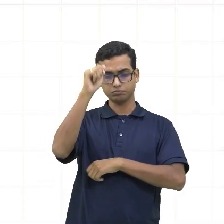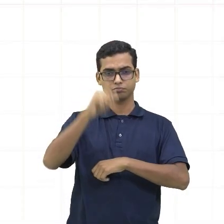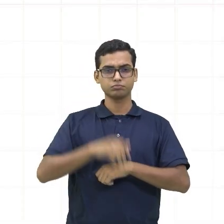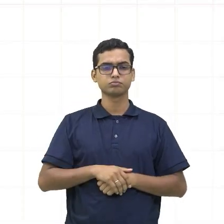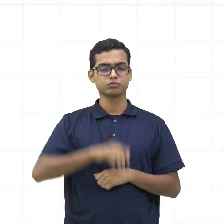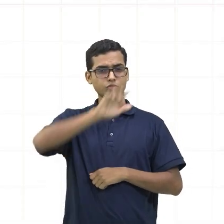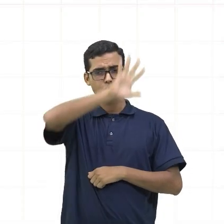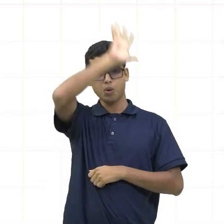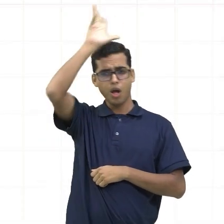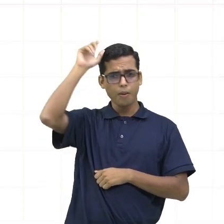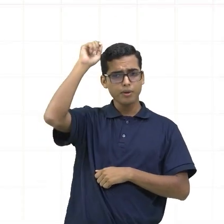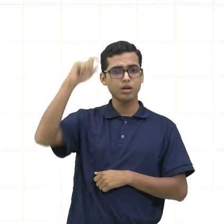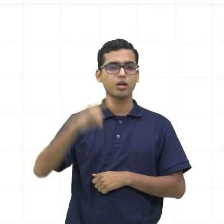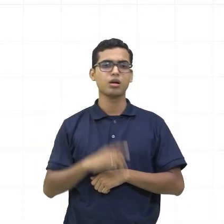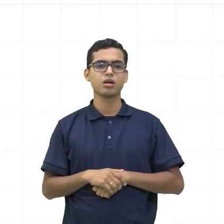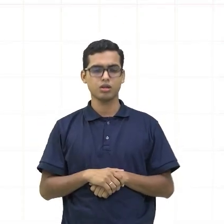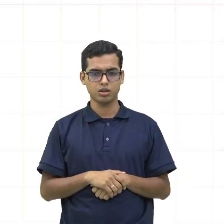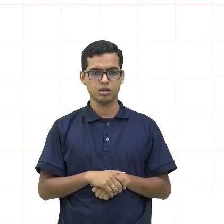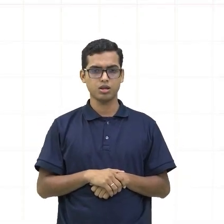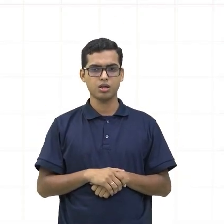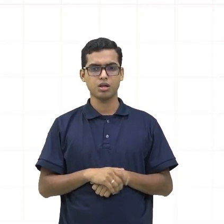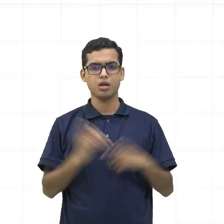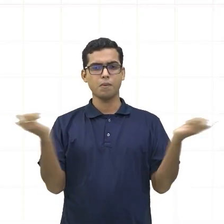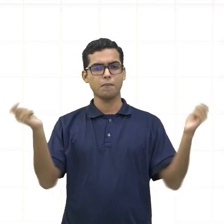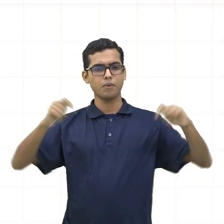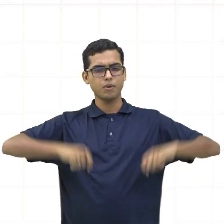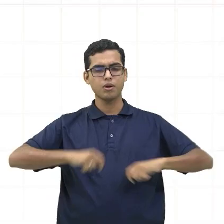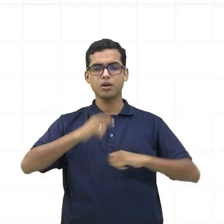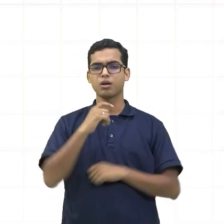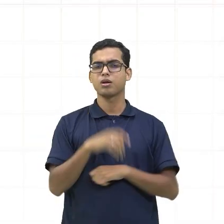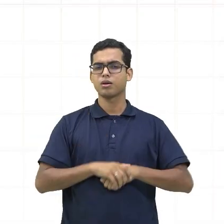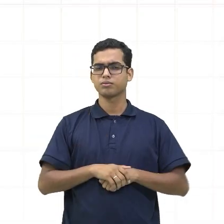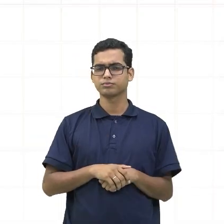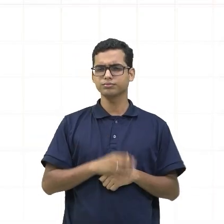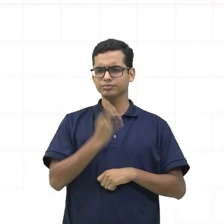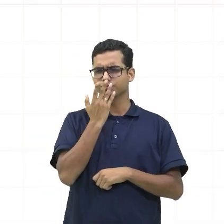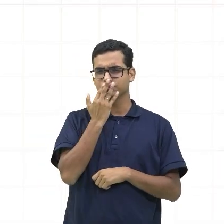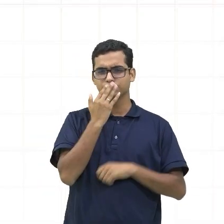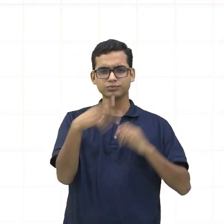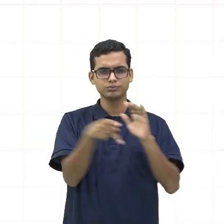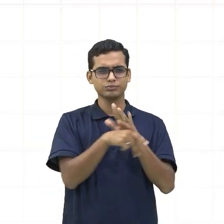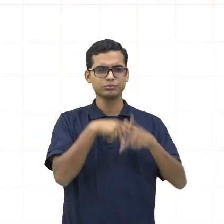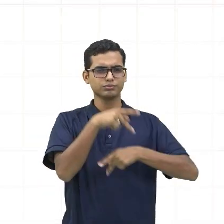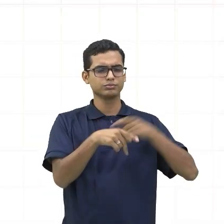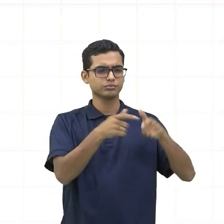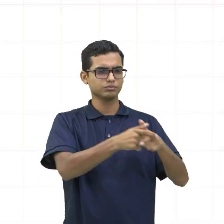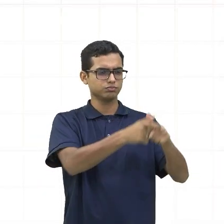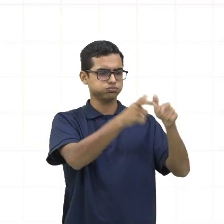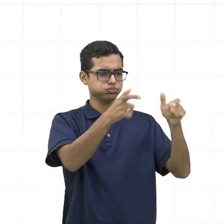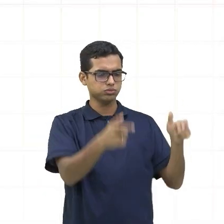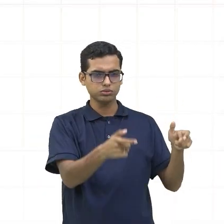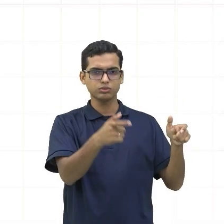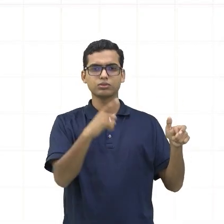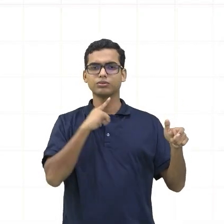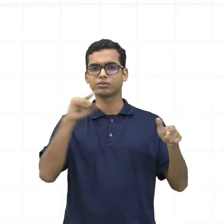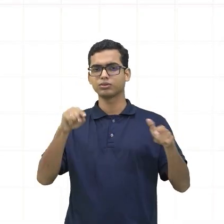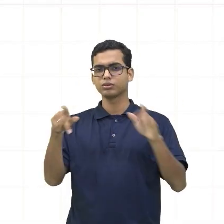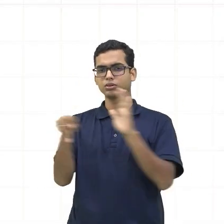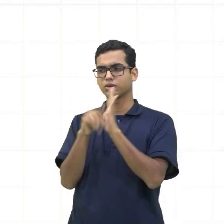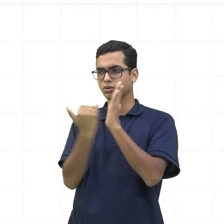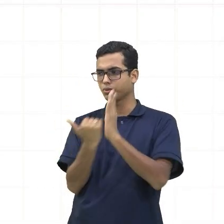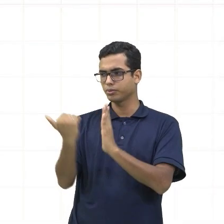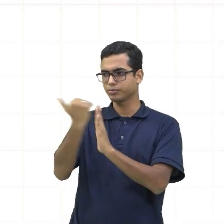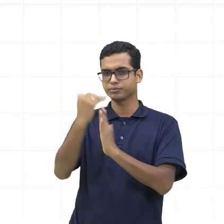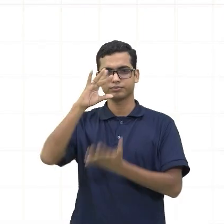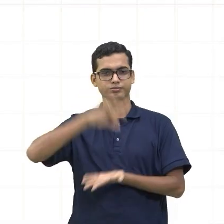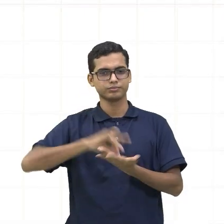ao total de pessoas de cor ou raça indígena. E aí a gente verifica agora o nosso gráfico